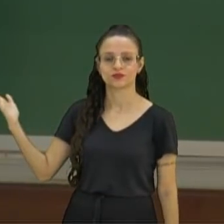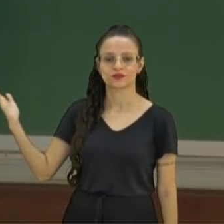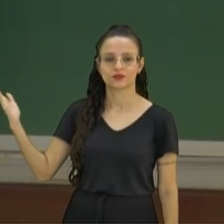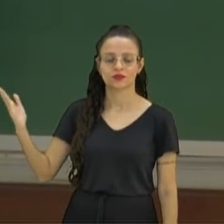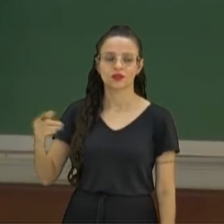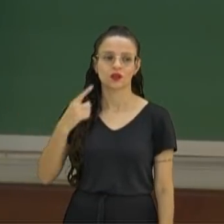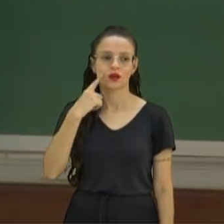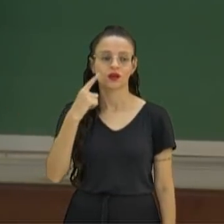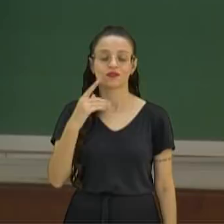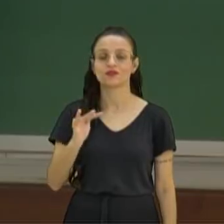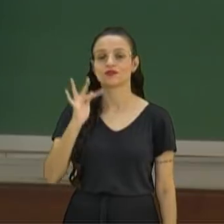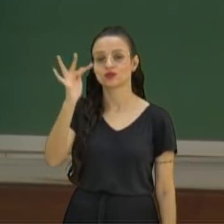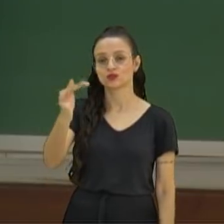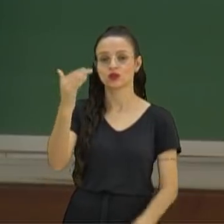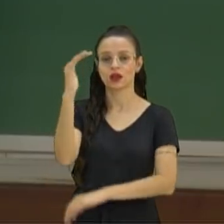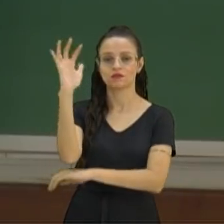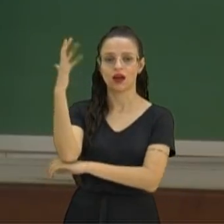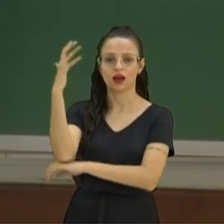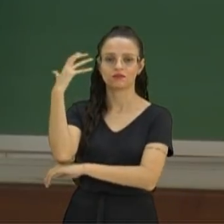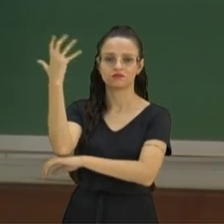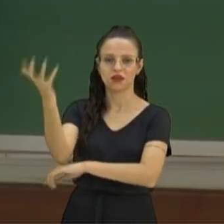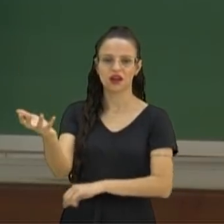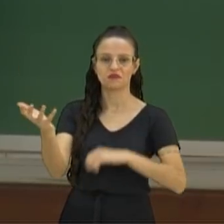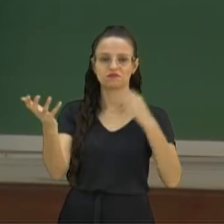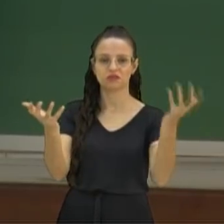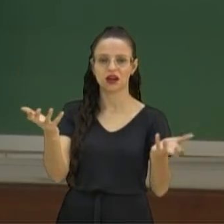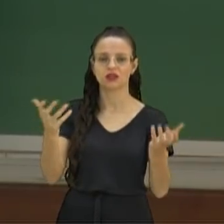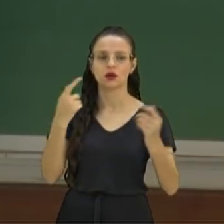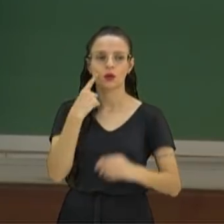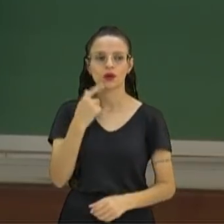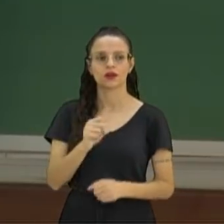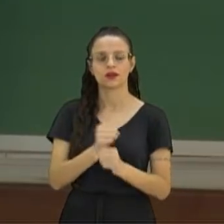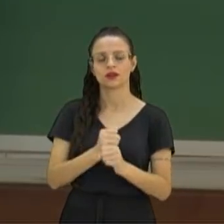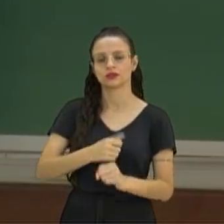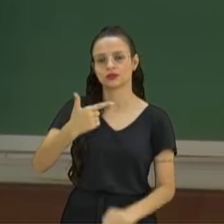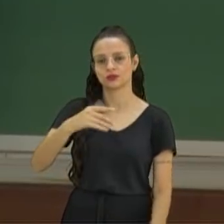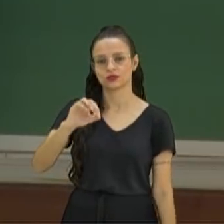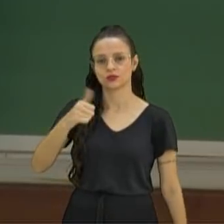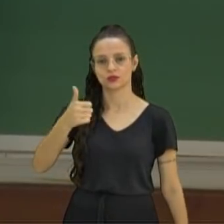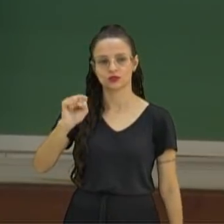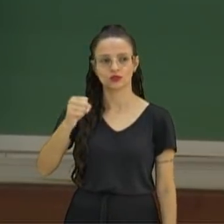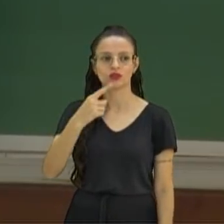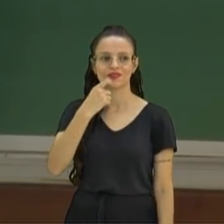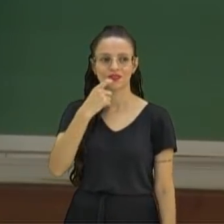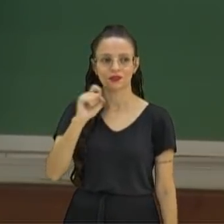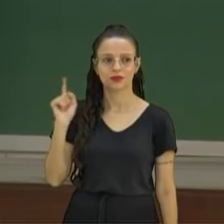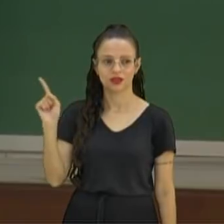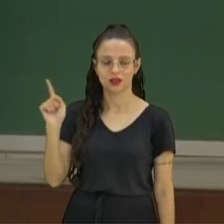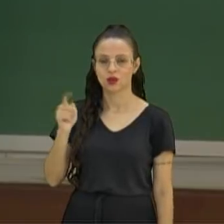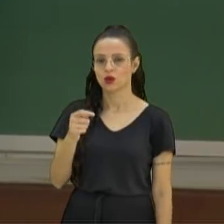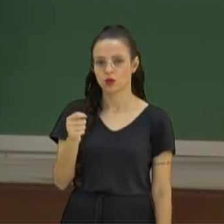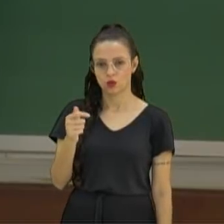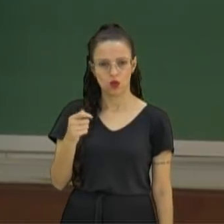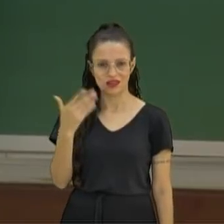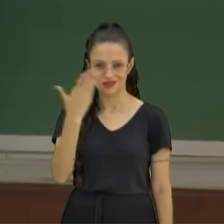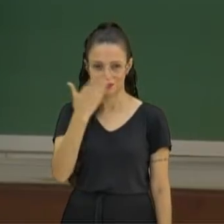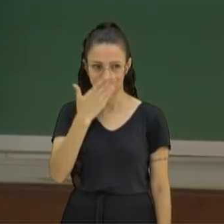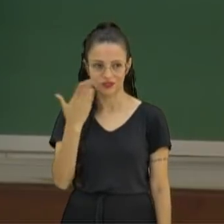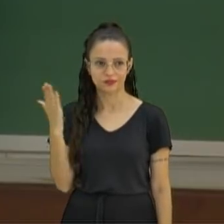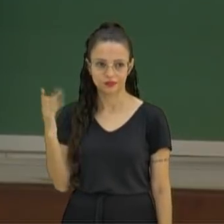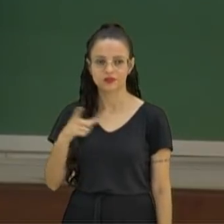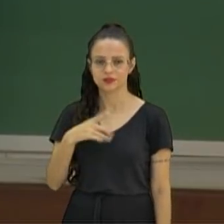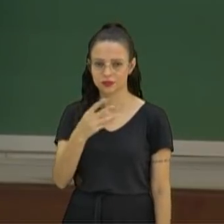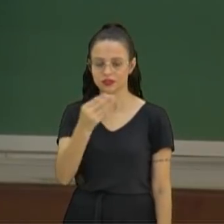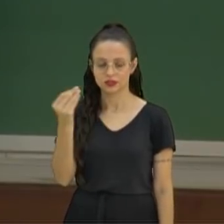do desmatamento no Brasil, por exemplo. Em 2018, aqui algumas áreas em vermelho, quase não dá para ver, mas